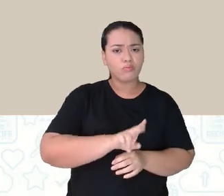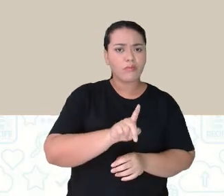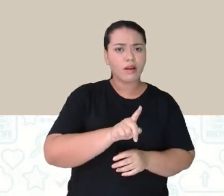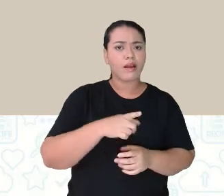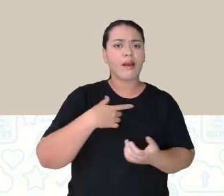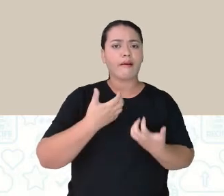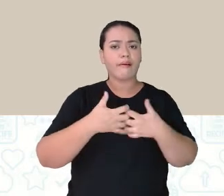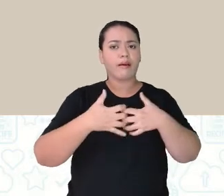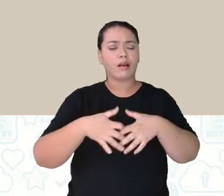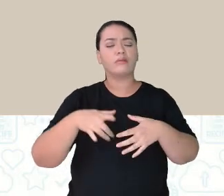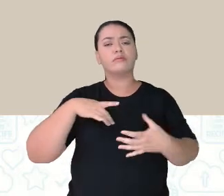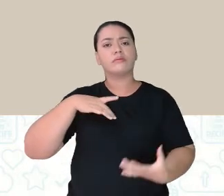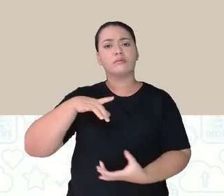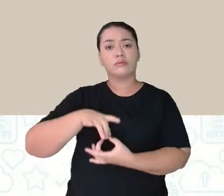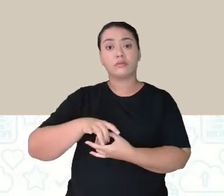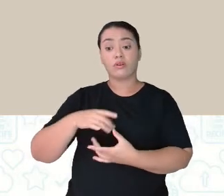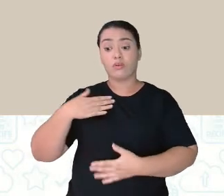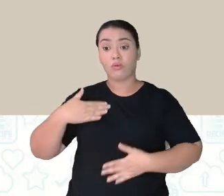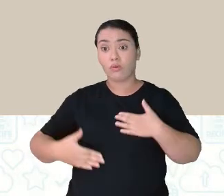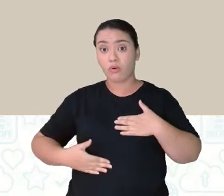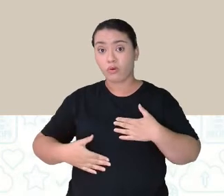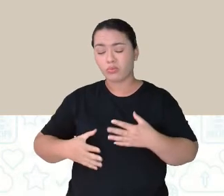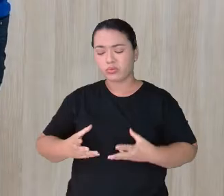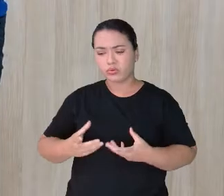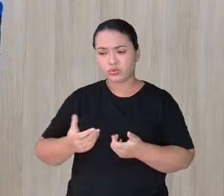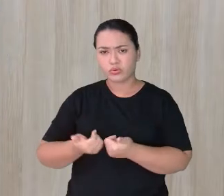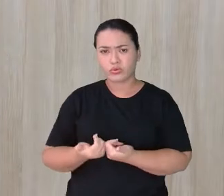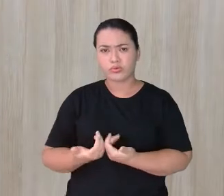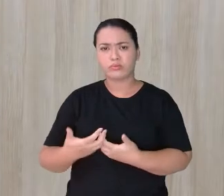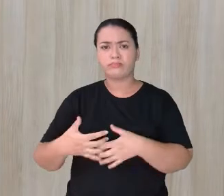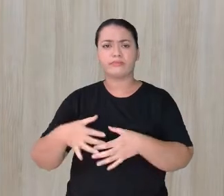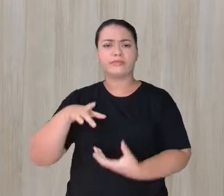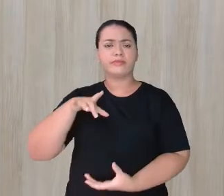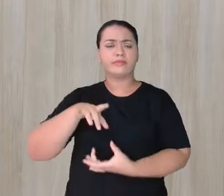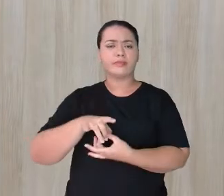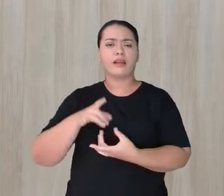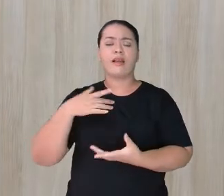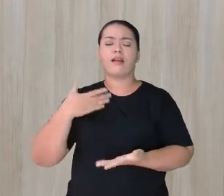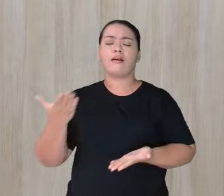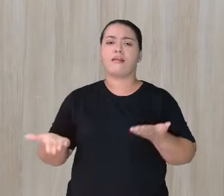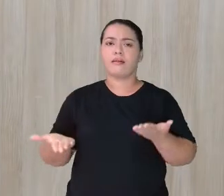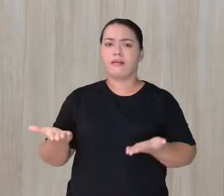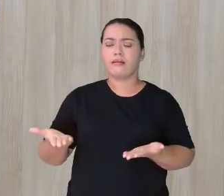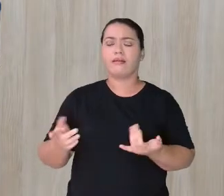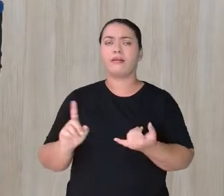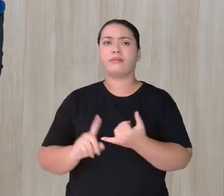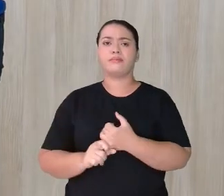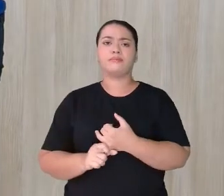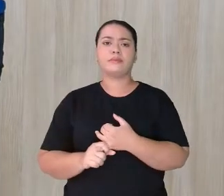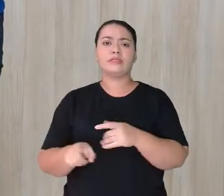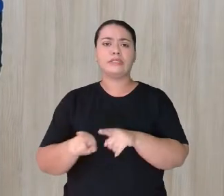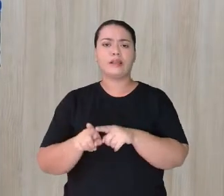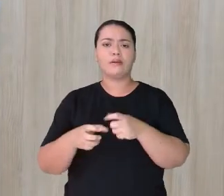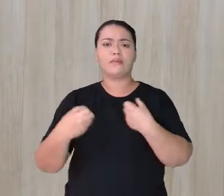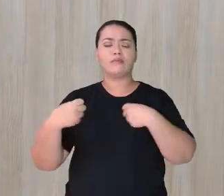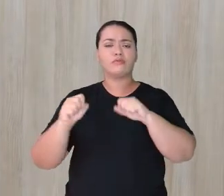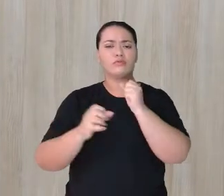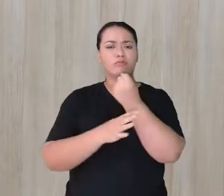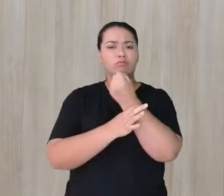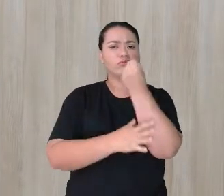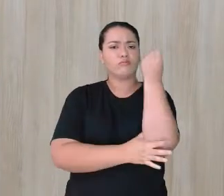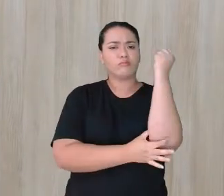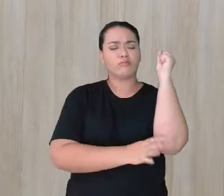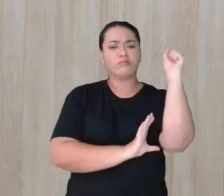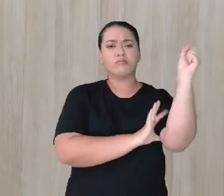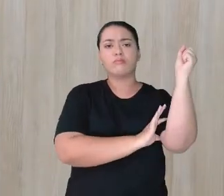o nosso organismo ele está realmente integrado, nós podemos trabalhar o equilíbrio, nós podemos trabalhar a nossa musculação, né?